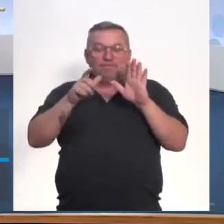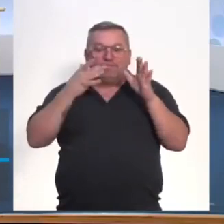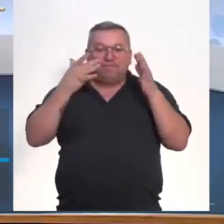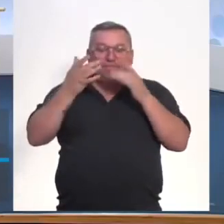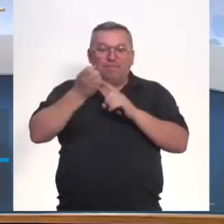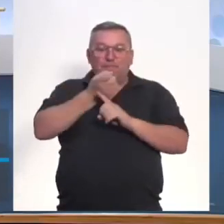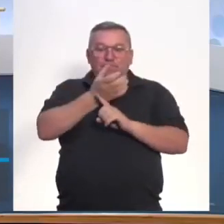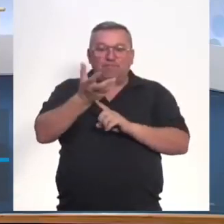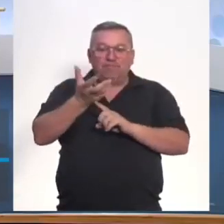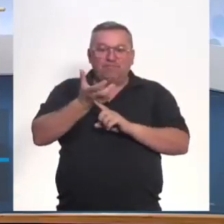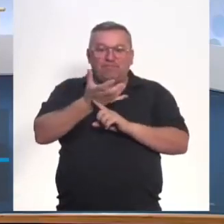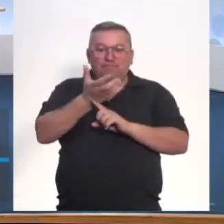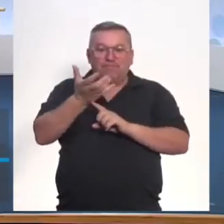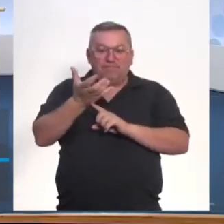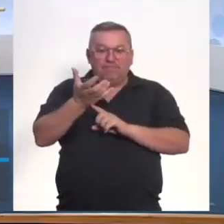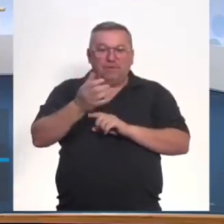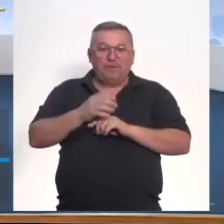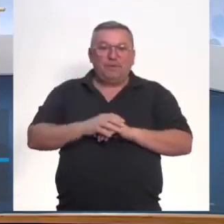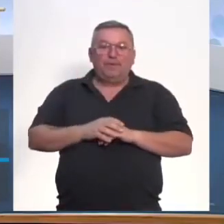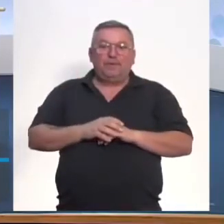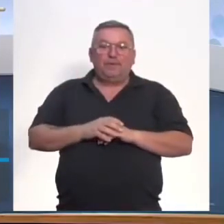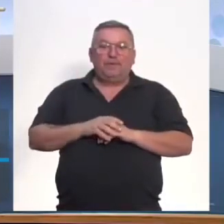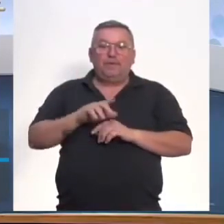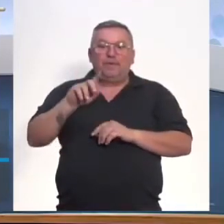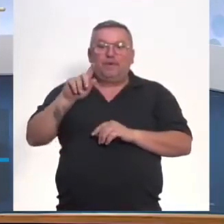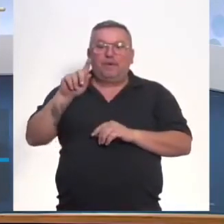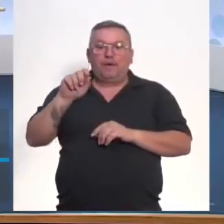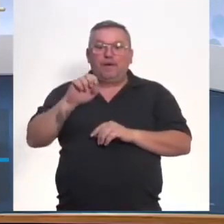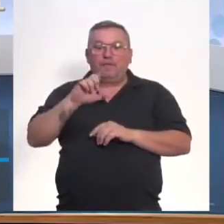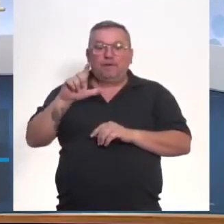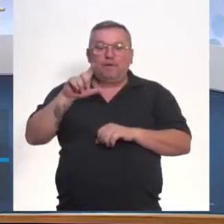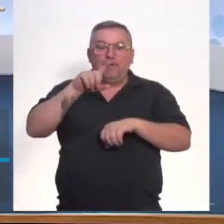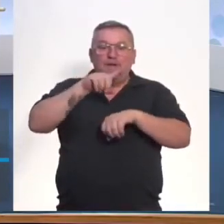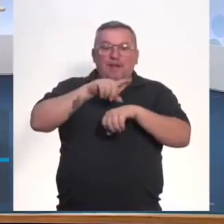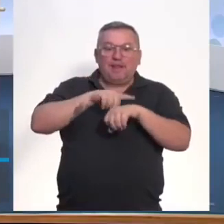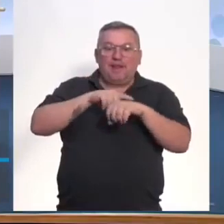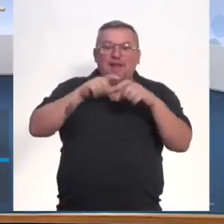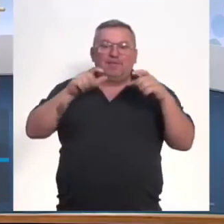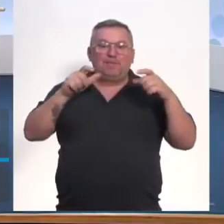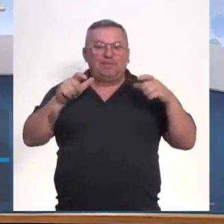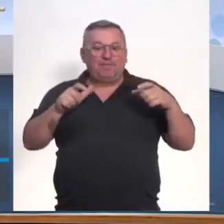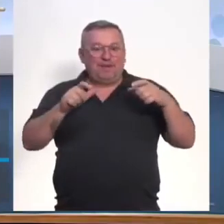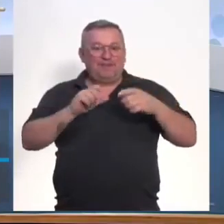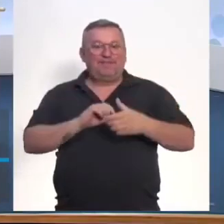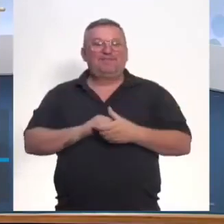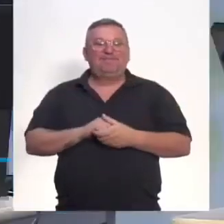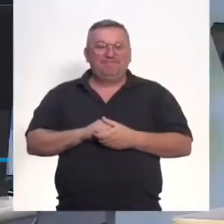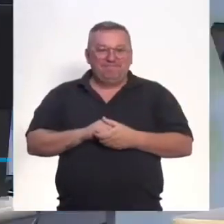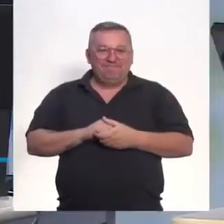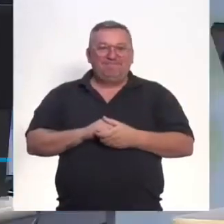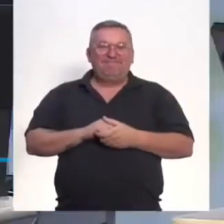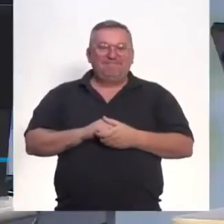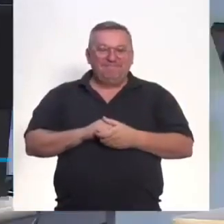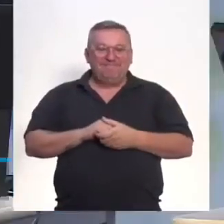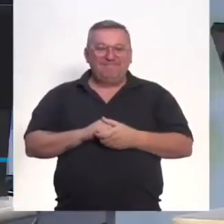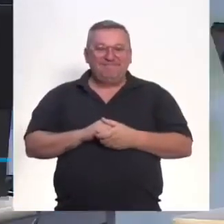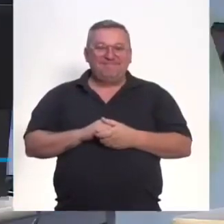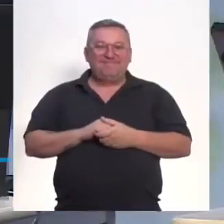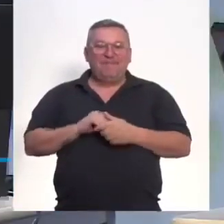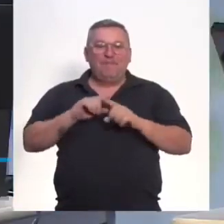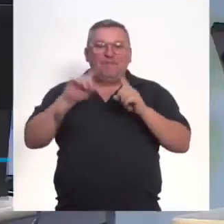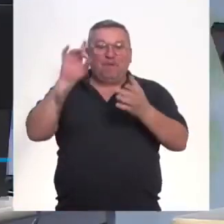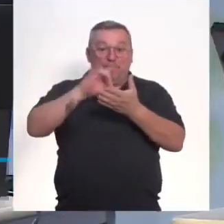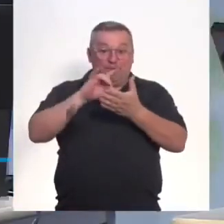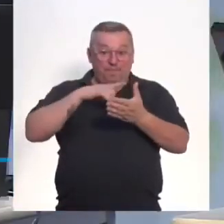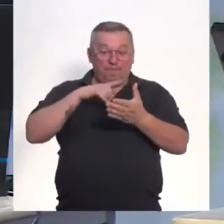Não adianta colocar o que a Pro já falou. Vai pensando aí. O Gabriel falou tempo e espaço. Olha. Aí, arrasaram. Então, exatamente.